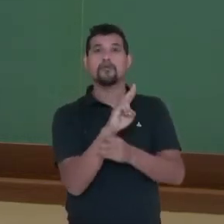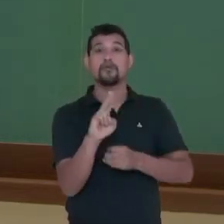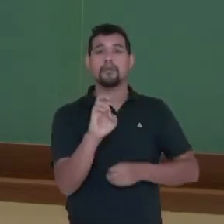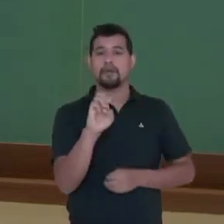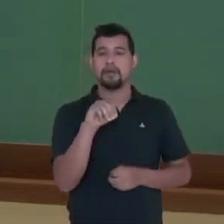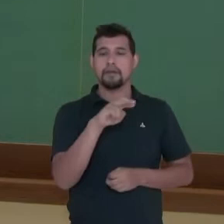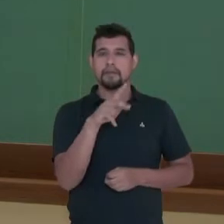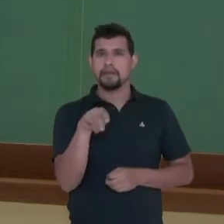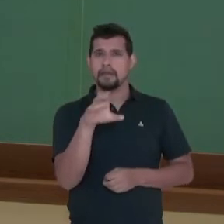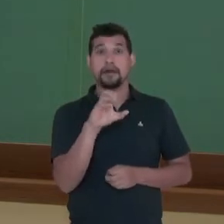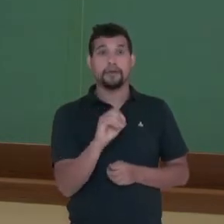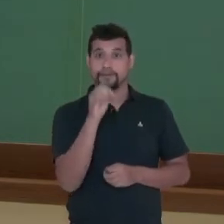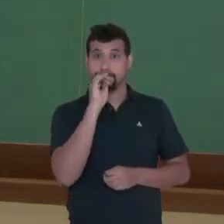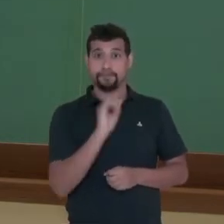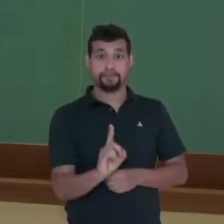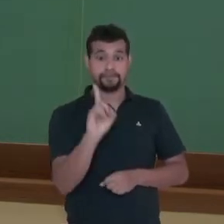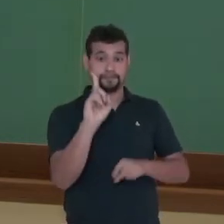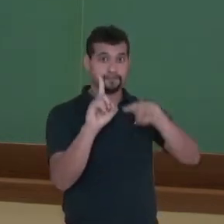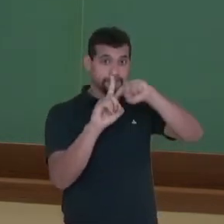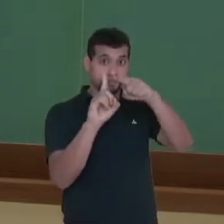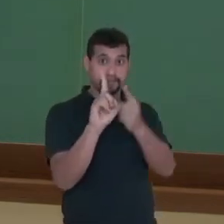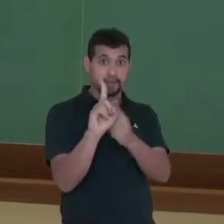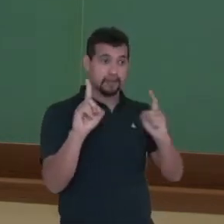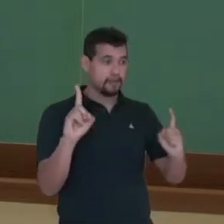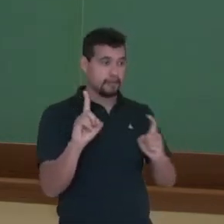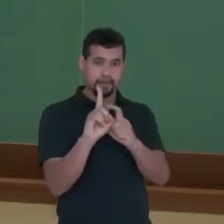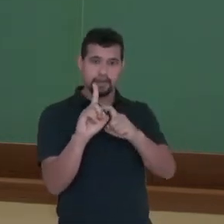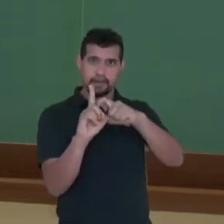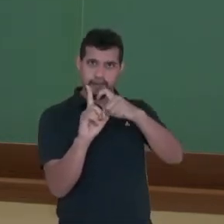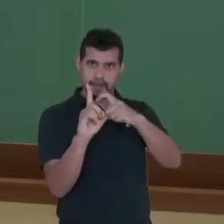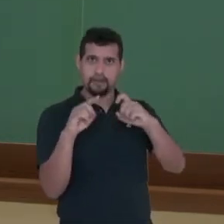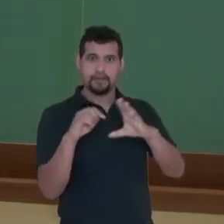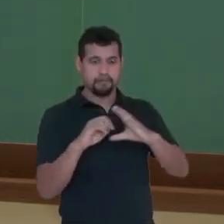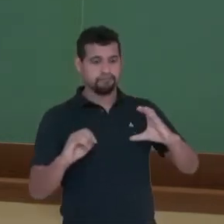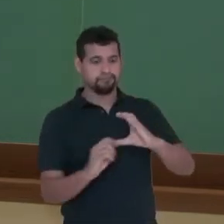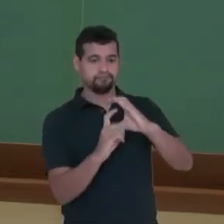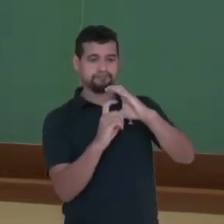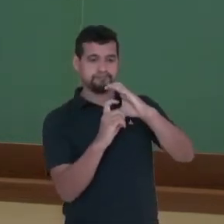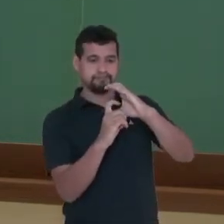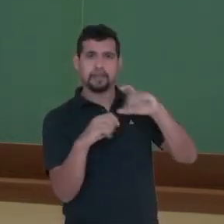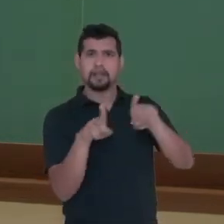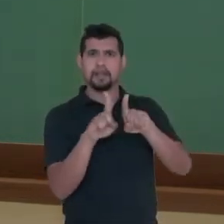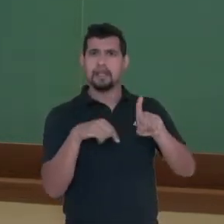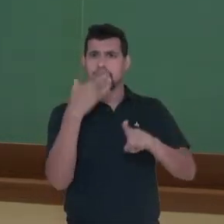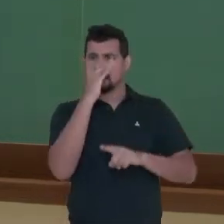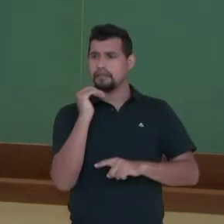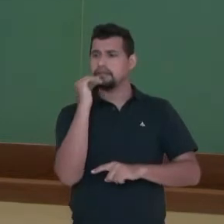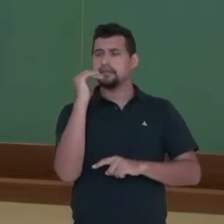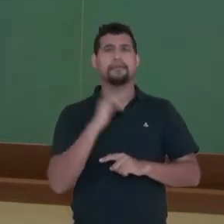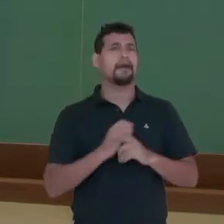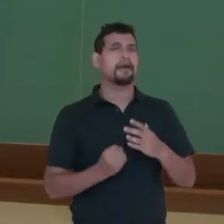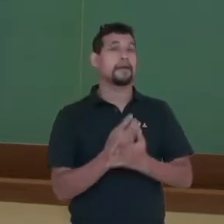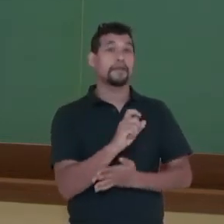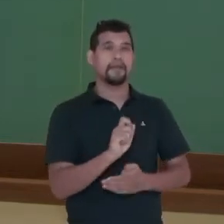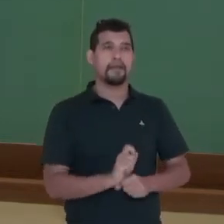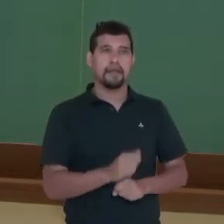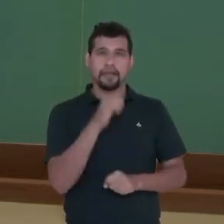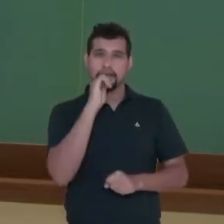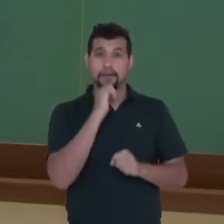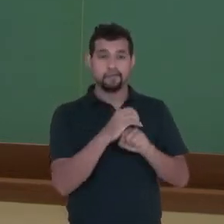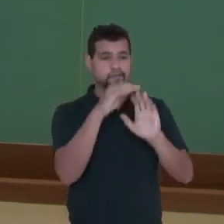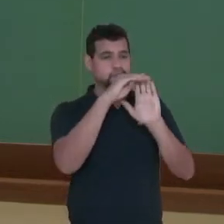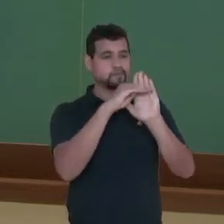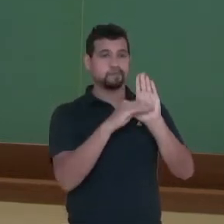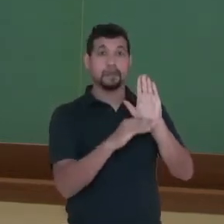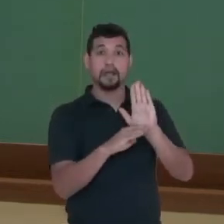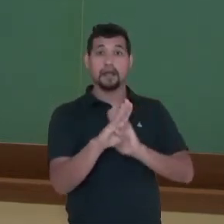é o chamado embrioblasto. E essas estruturas da parte de cima, elas vão gerar, que são das camadas da